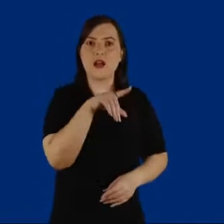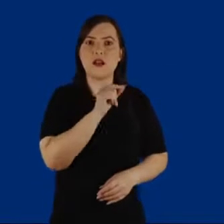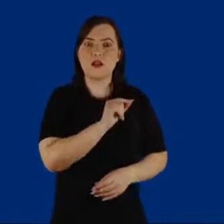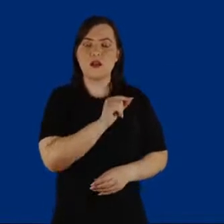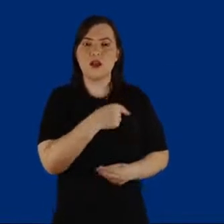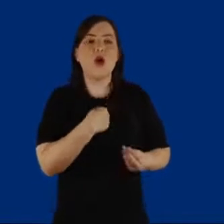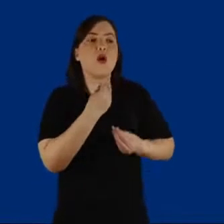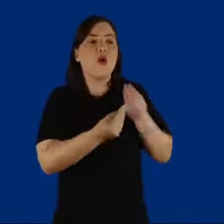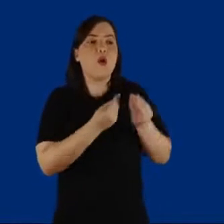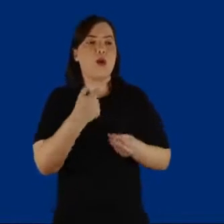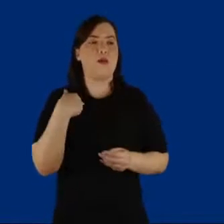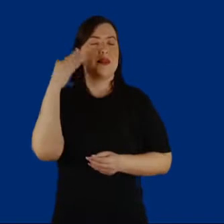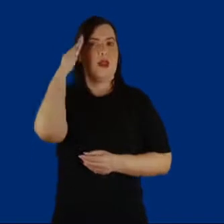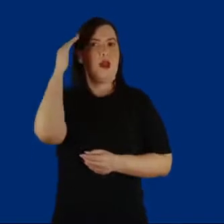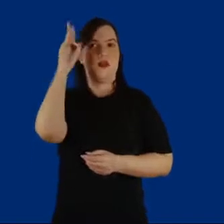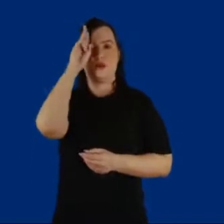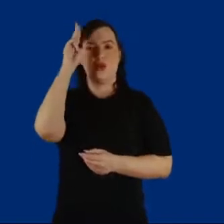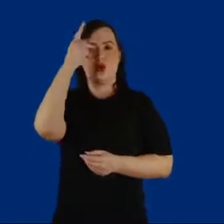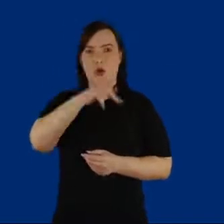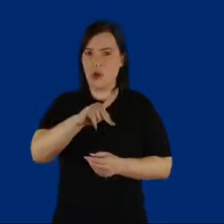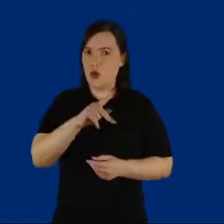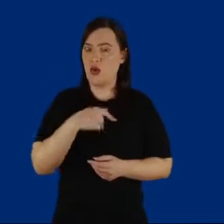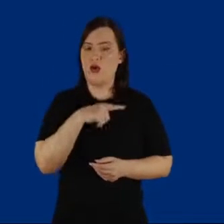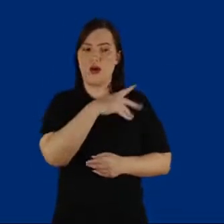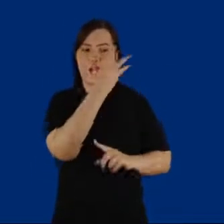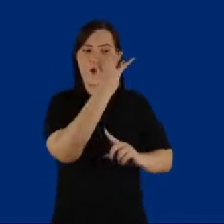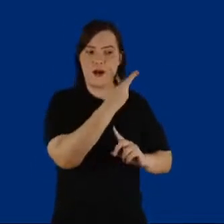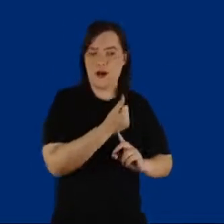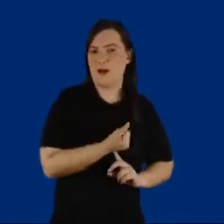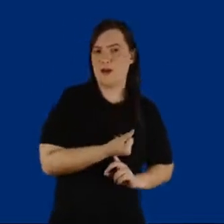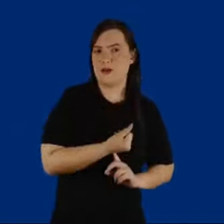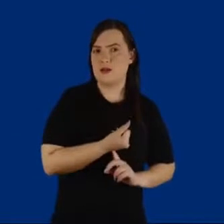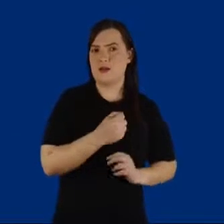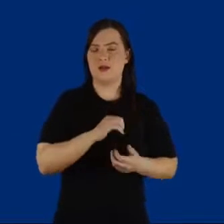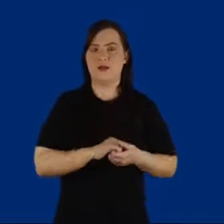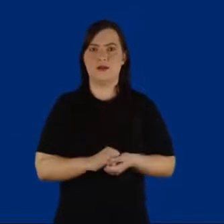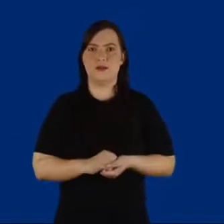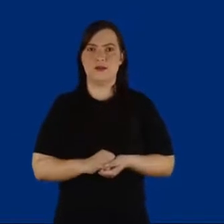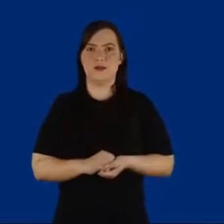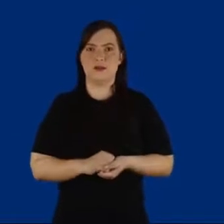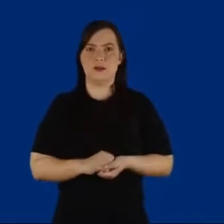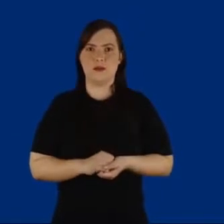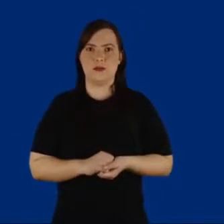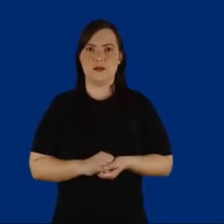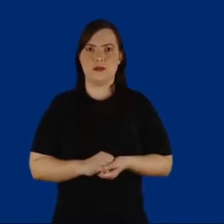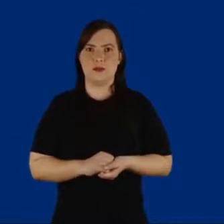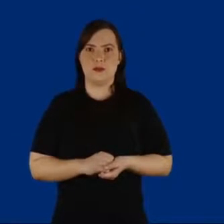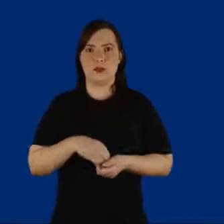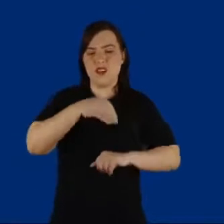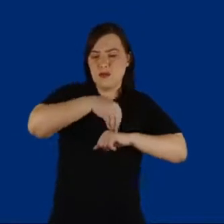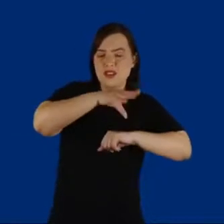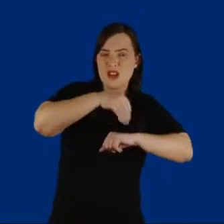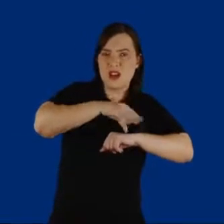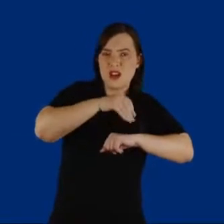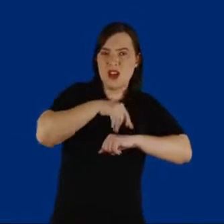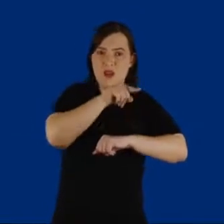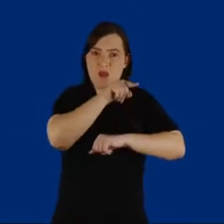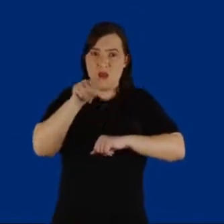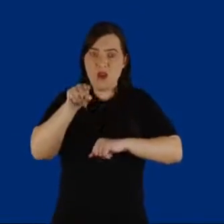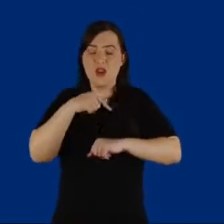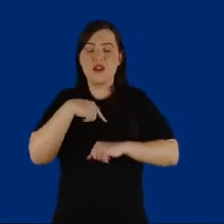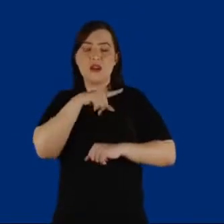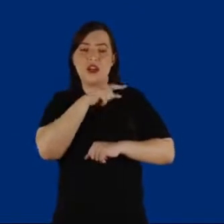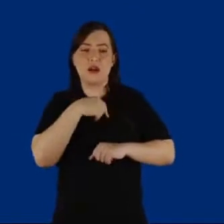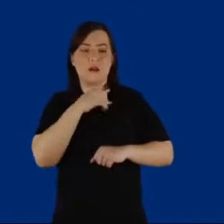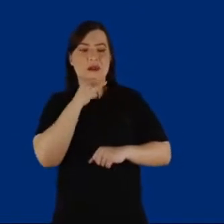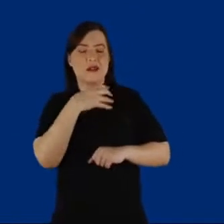você vai entender a sua história. Então, a arte, eu estou sugerindo para vocês, é esse